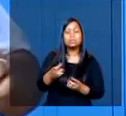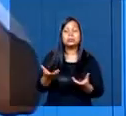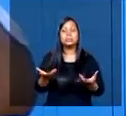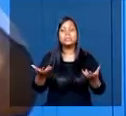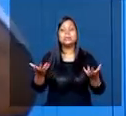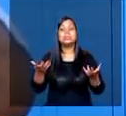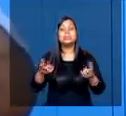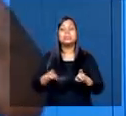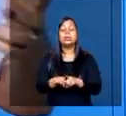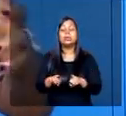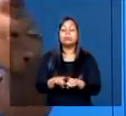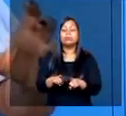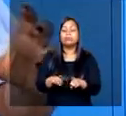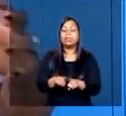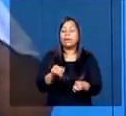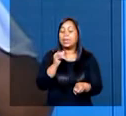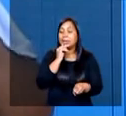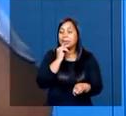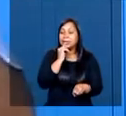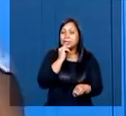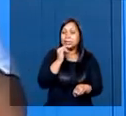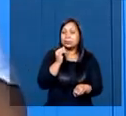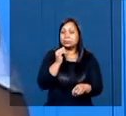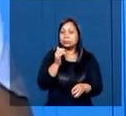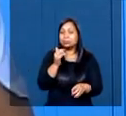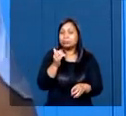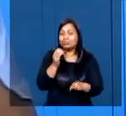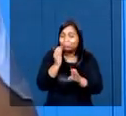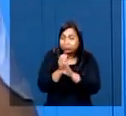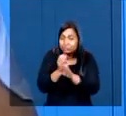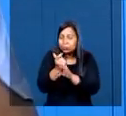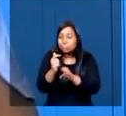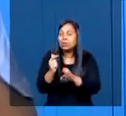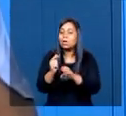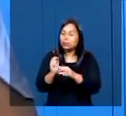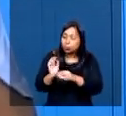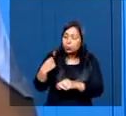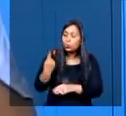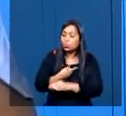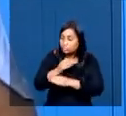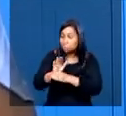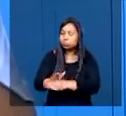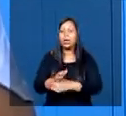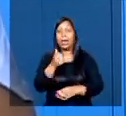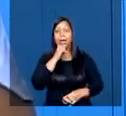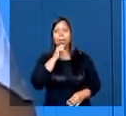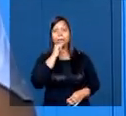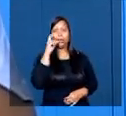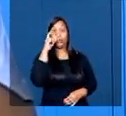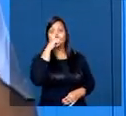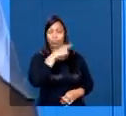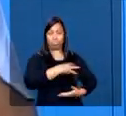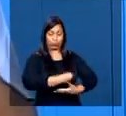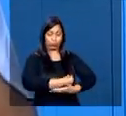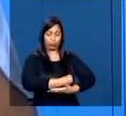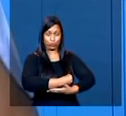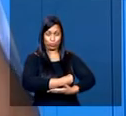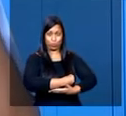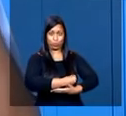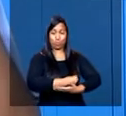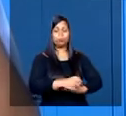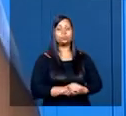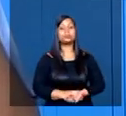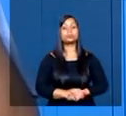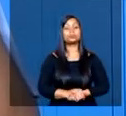elas dão uma comunicada, a gente chega um pouquinho mais. Vale ressaltar que as mães com dificuldade de aleitamento materno, quando a Sônia